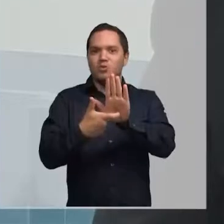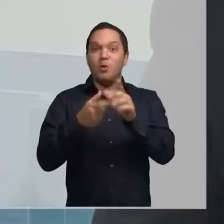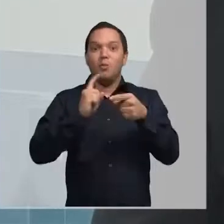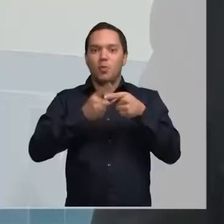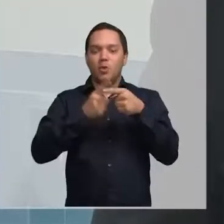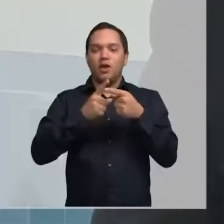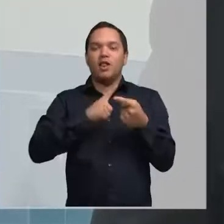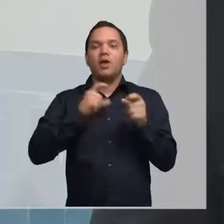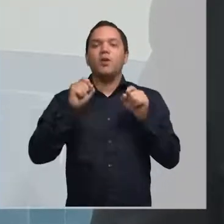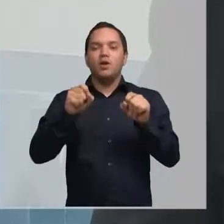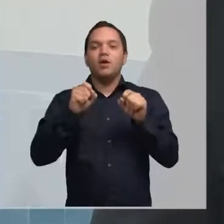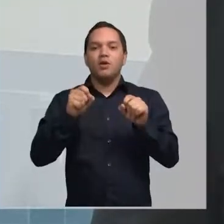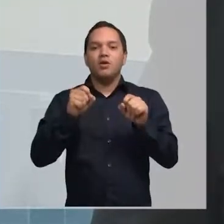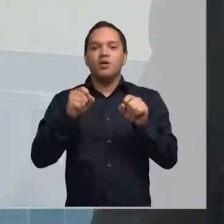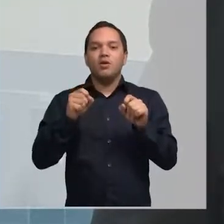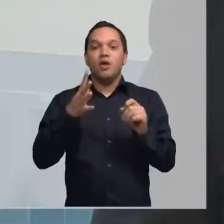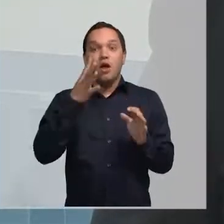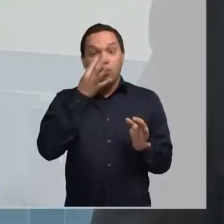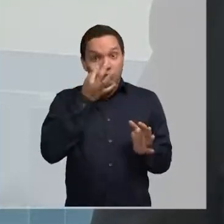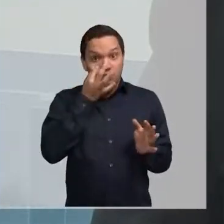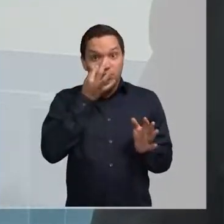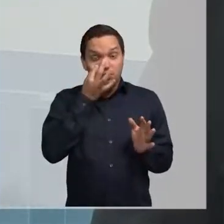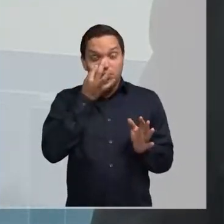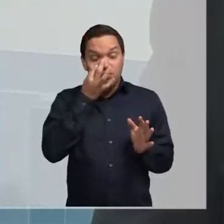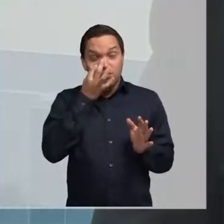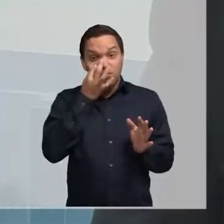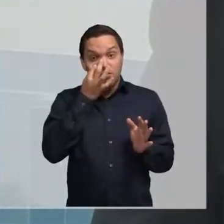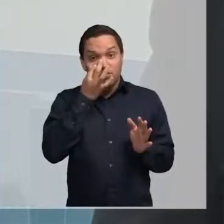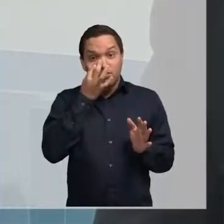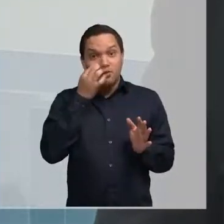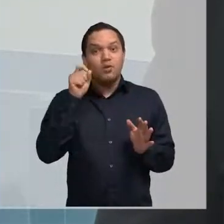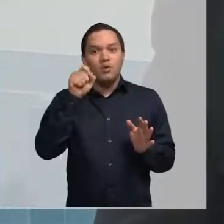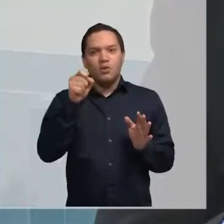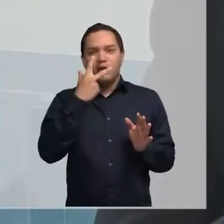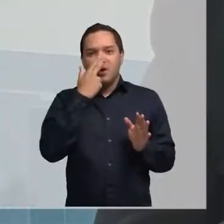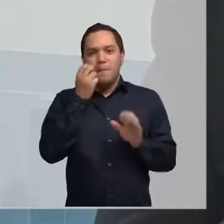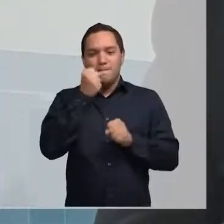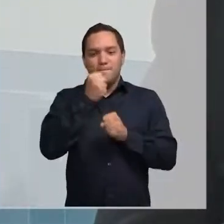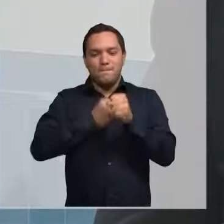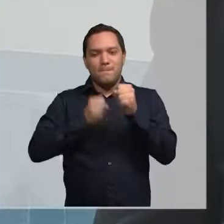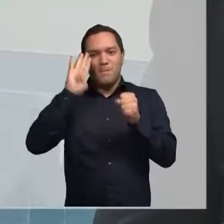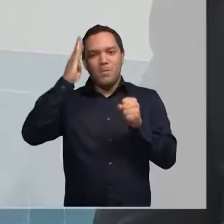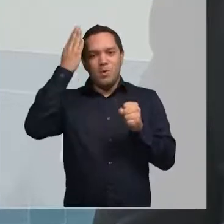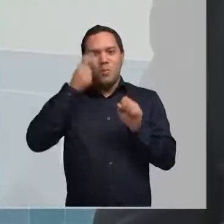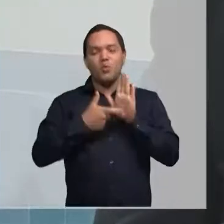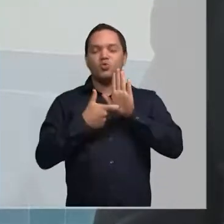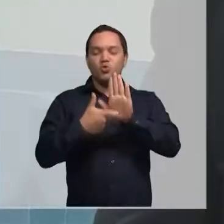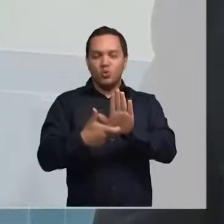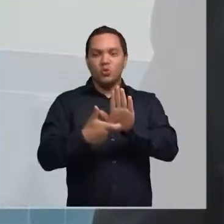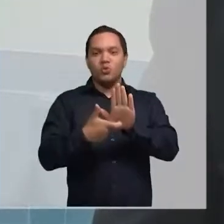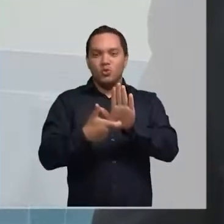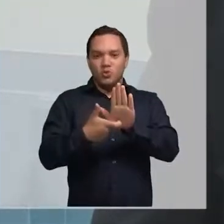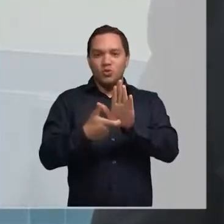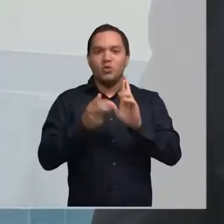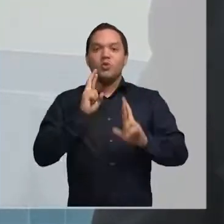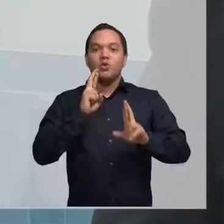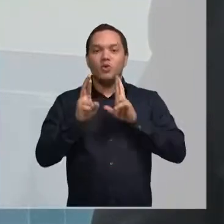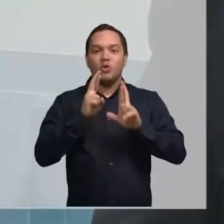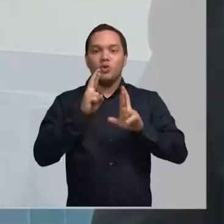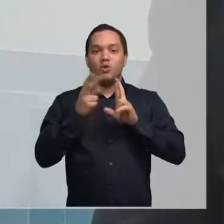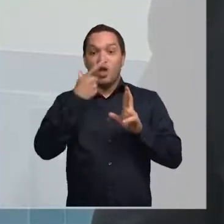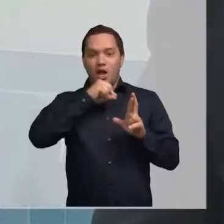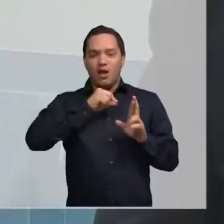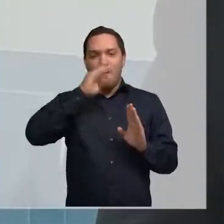transmitiu ao vivo a hipocrisia dela ser escancarada por uma entrevista dada